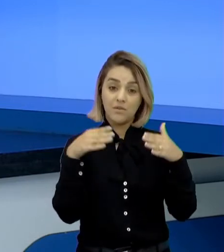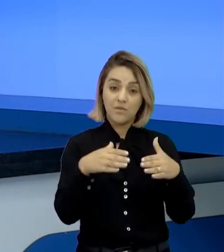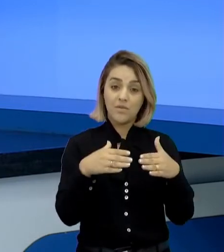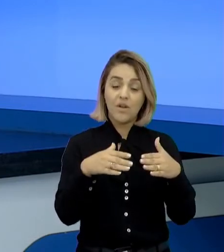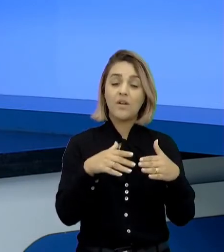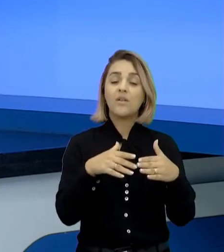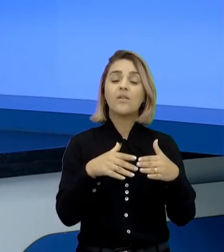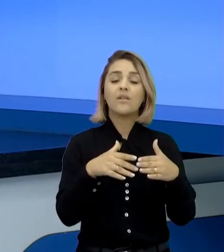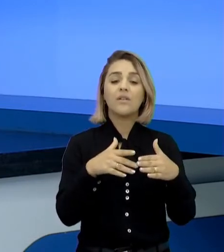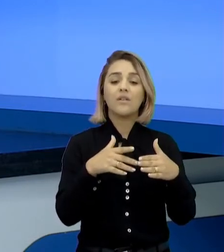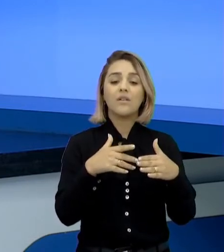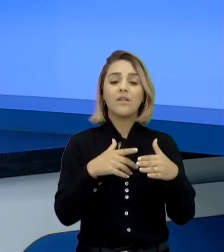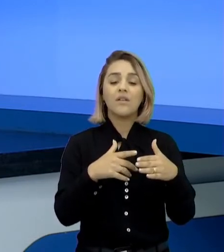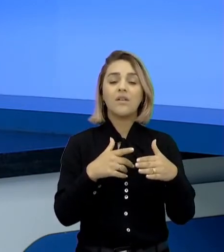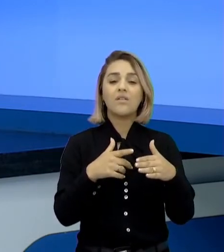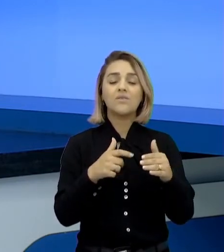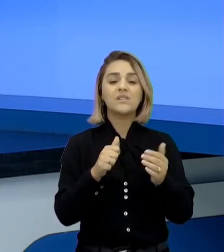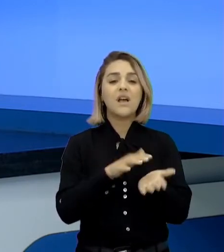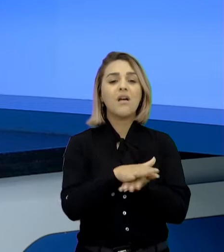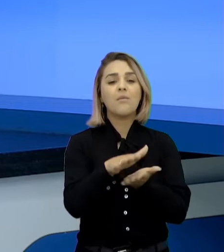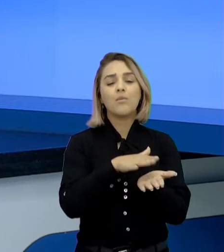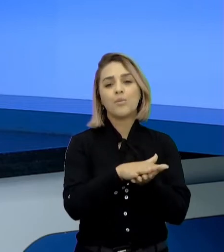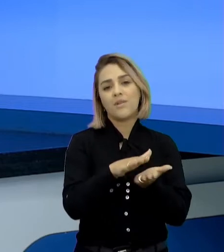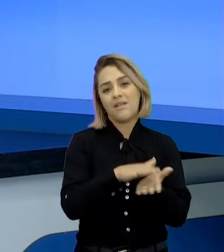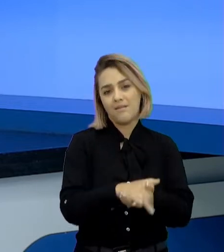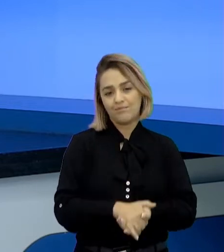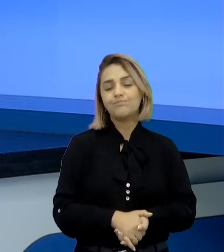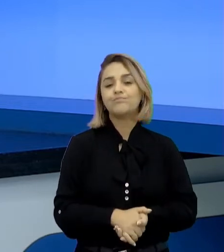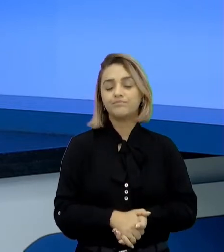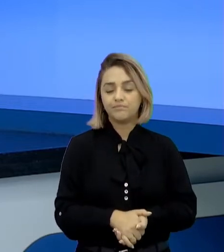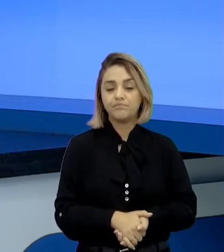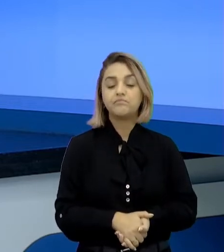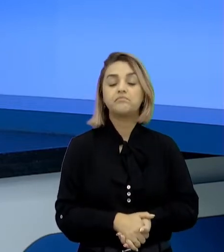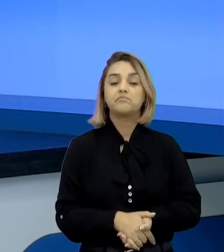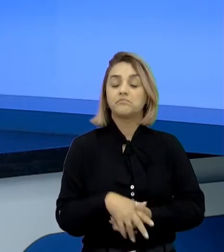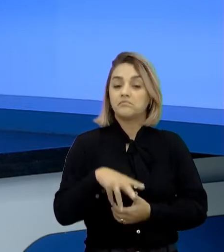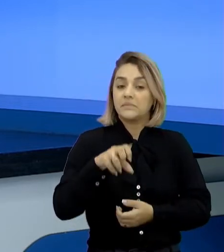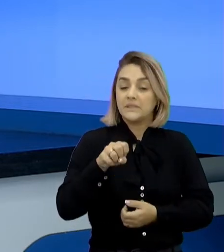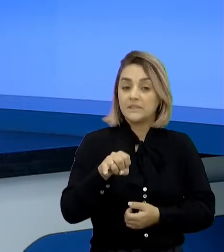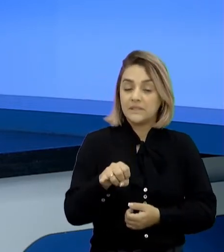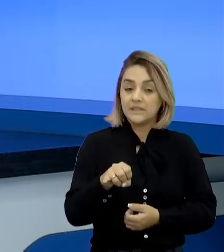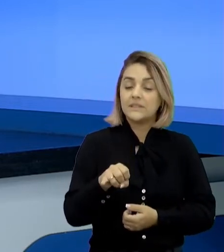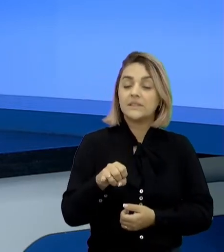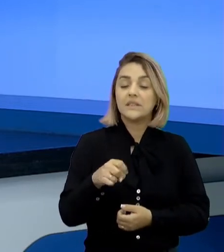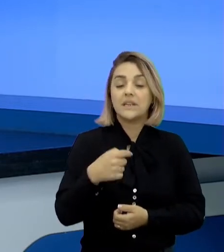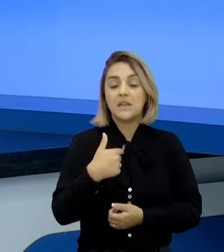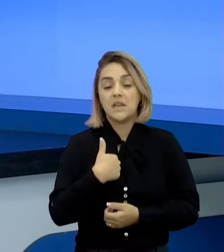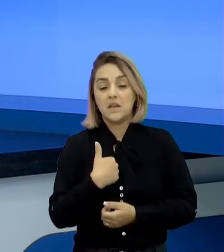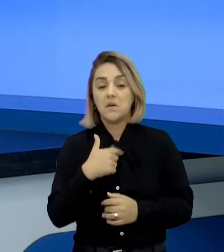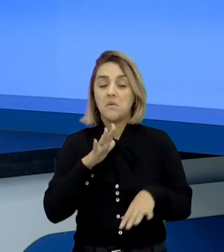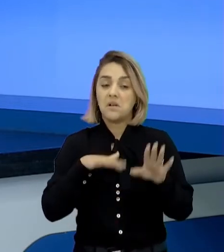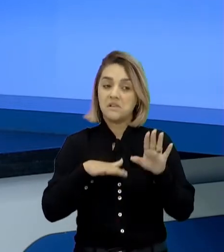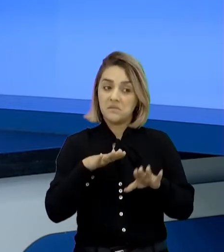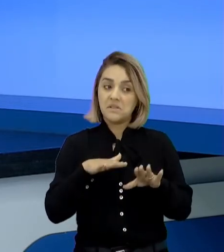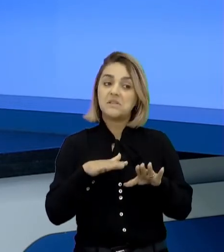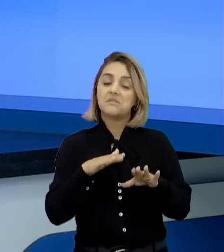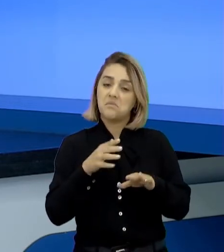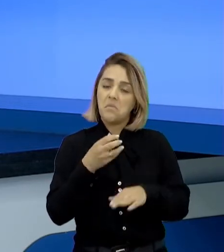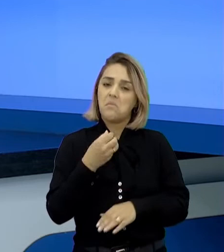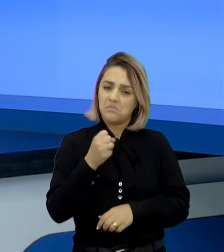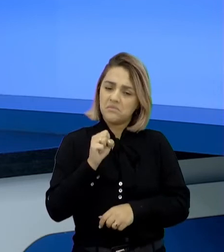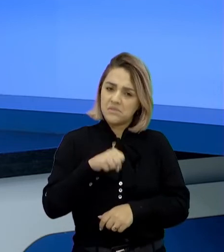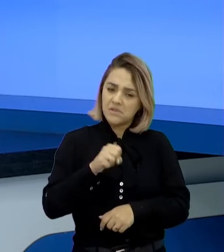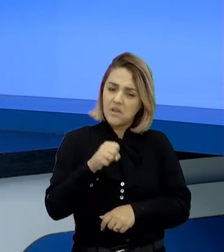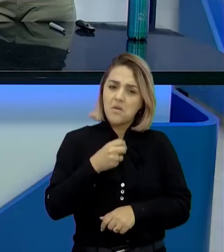verdade de onde a gente vai publicar, né? O que é que você tem falado, né? Sim. Se às vezes compensa você publicar